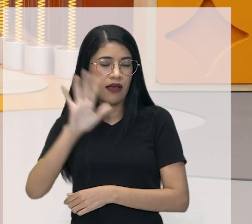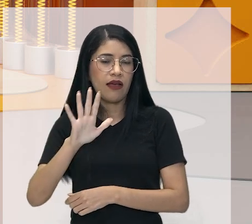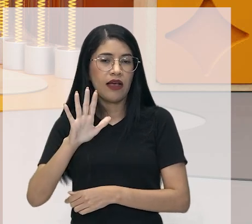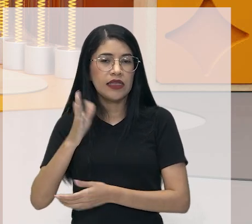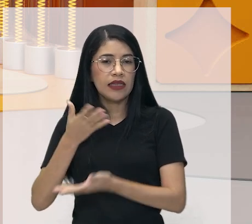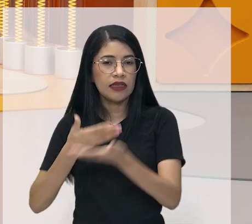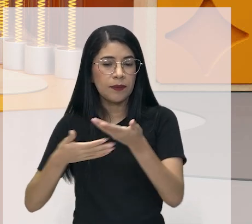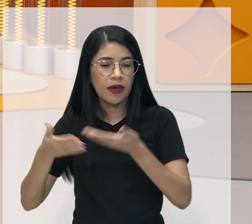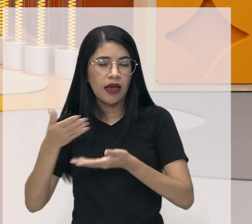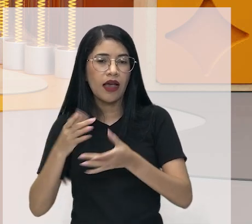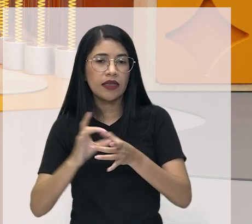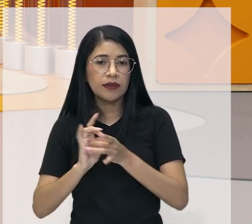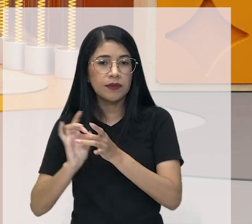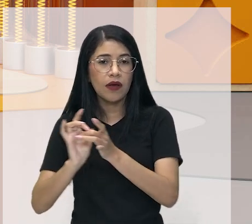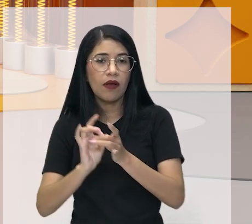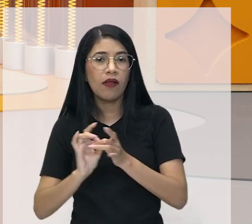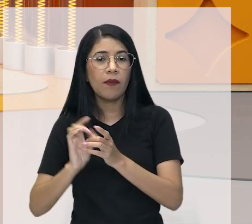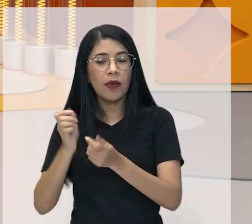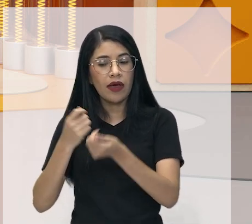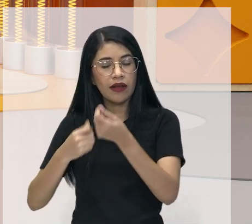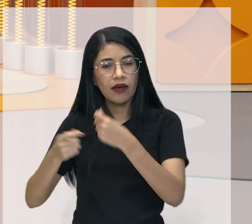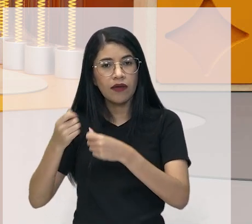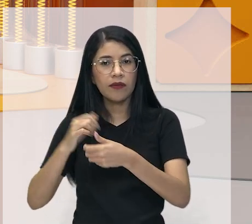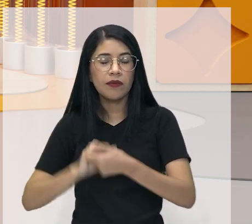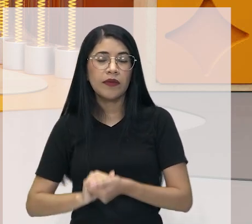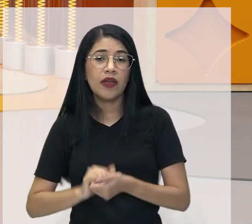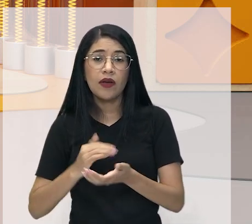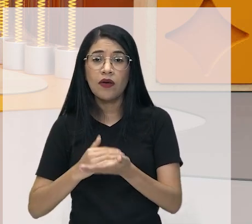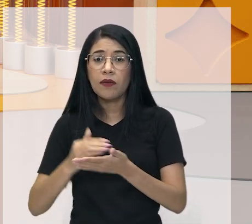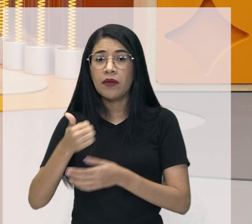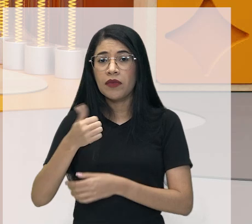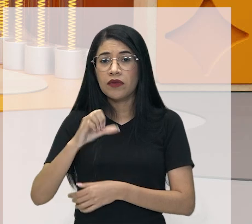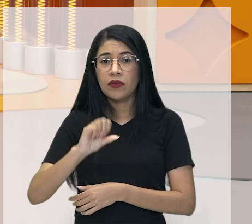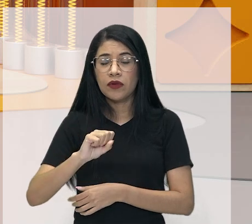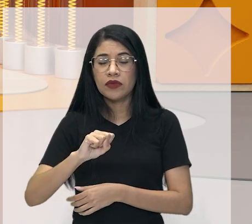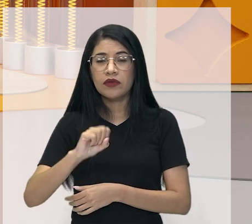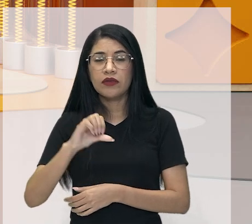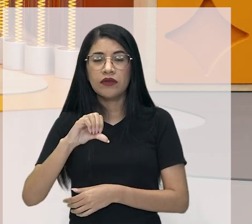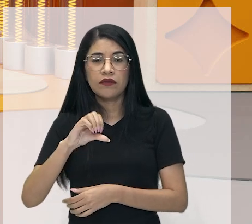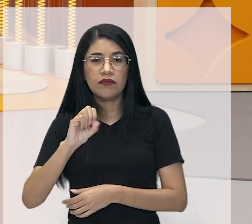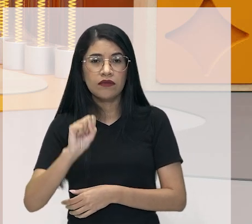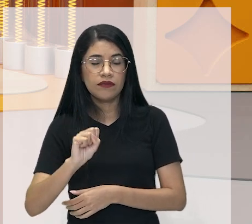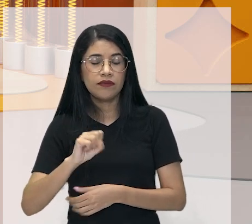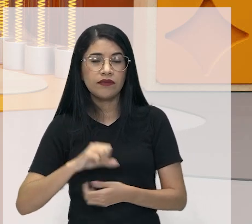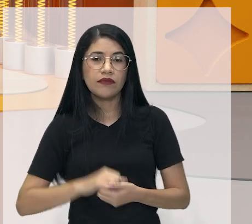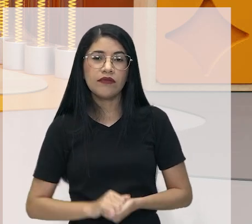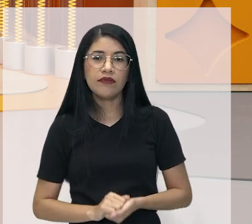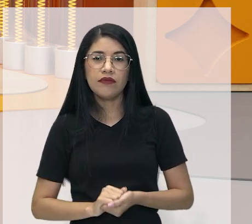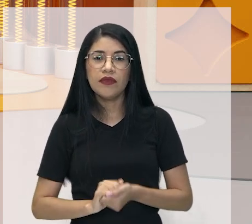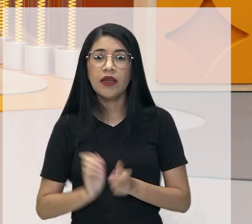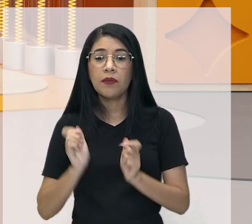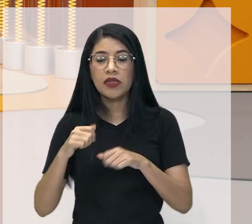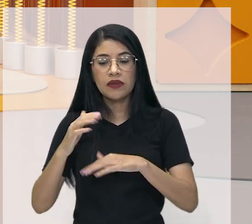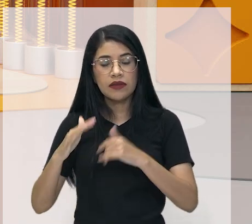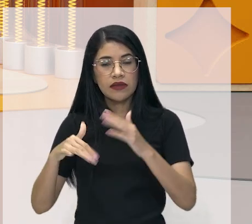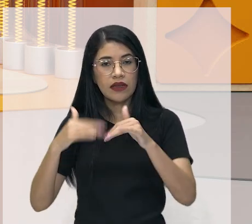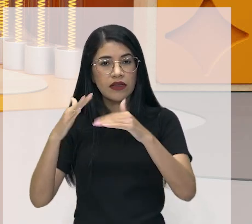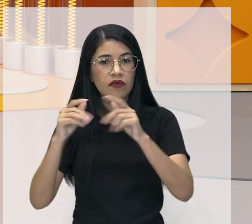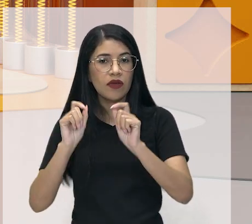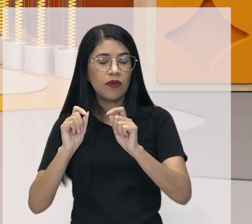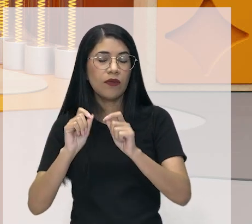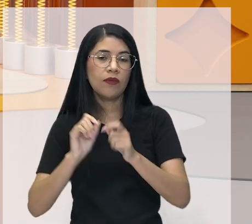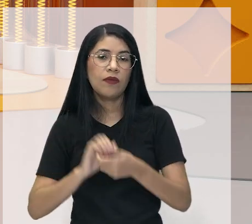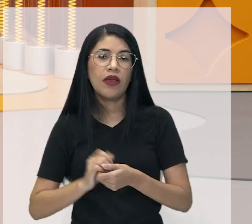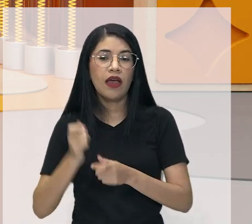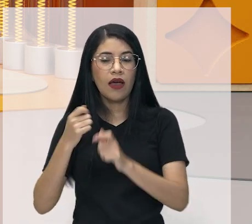Econômica da Ásia-Pacífico. Foi estabelecido lá em 1989, para promover crescimento econômico e